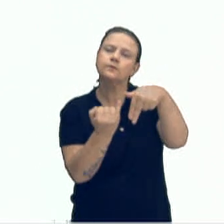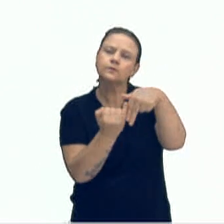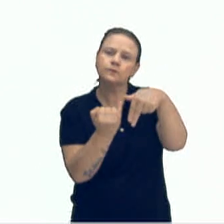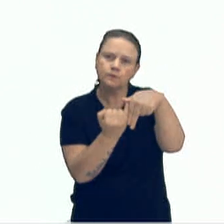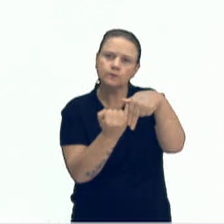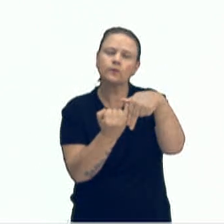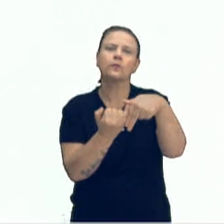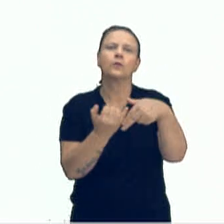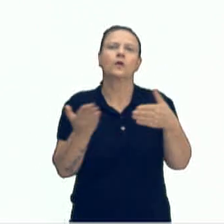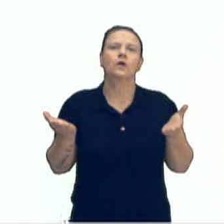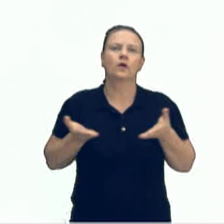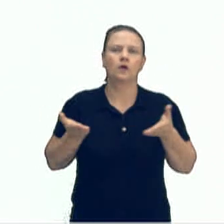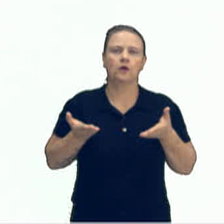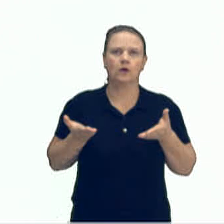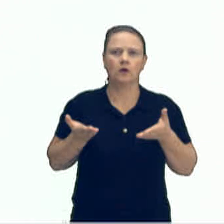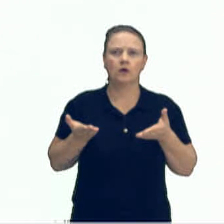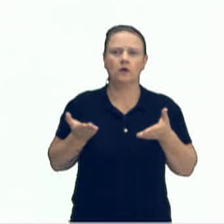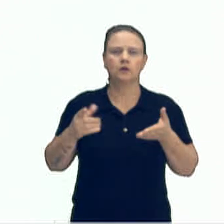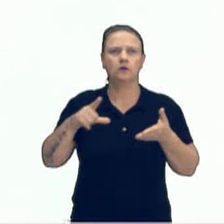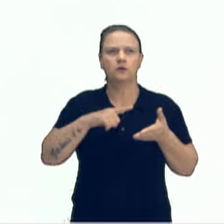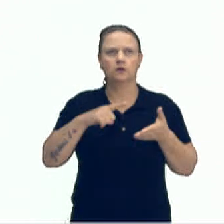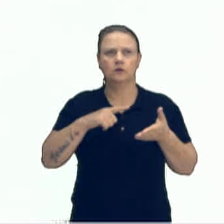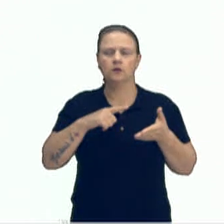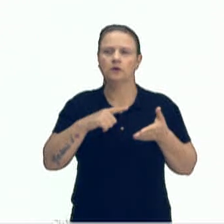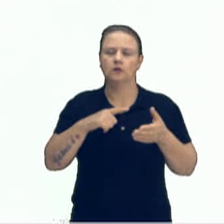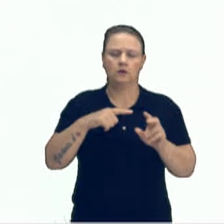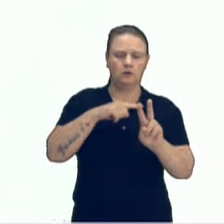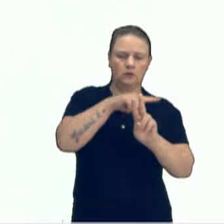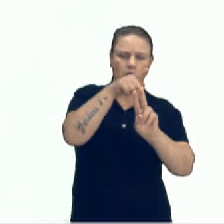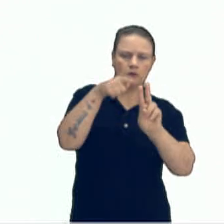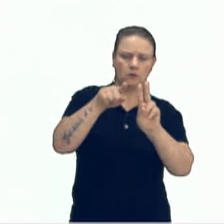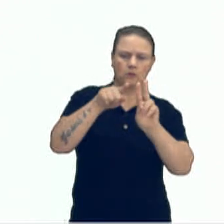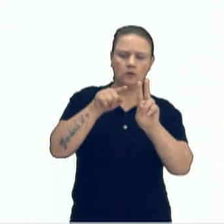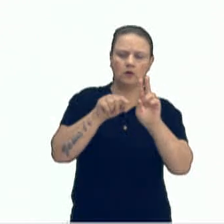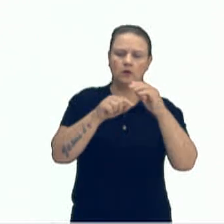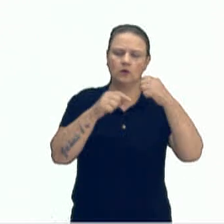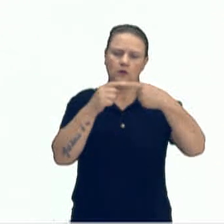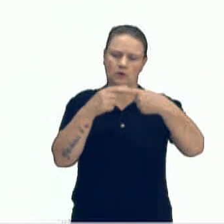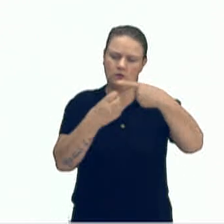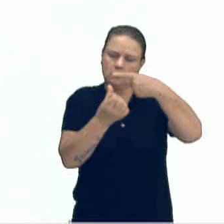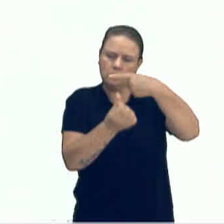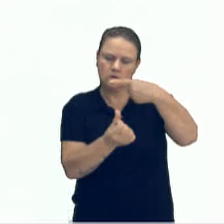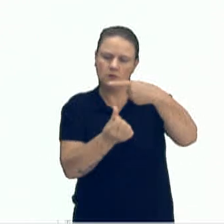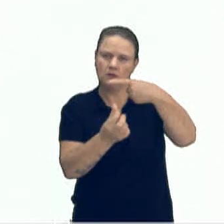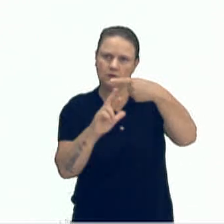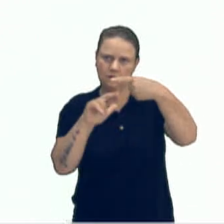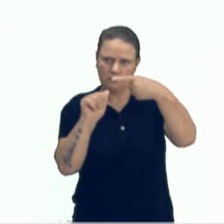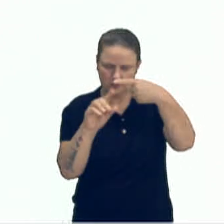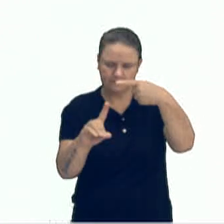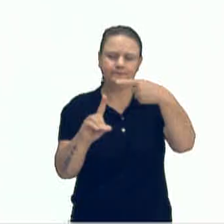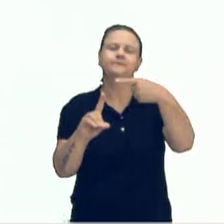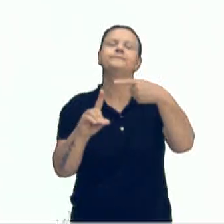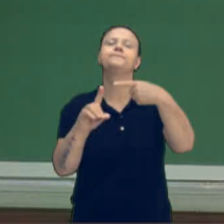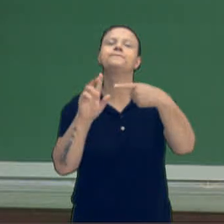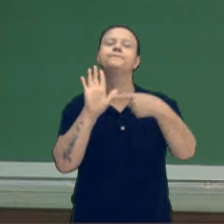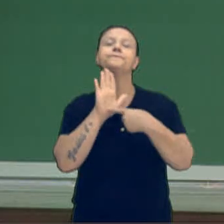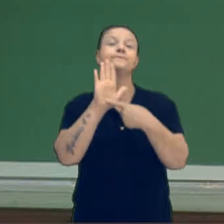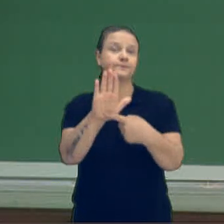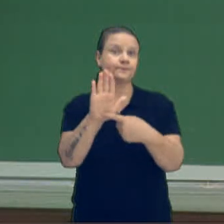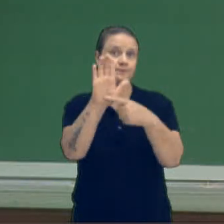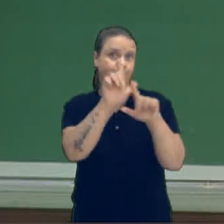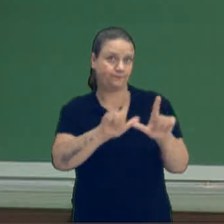origem, separadas por ângulos de π/6 radianos, conforme mostra a nossa figura aqui. Então, eu vou